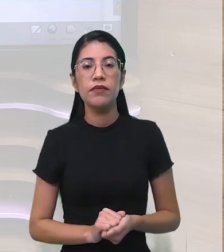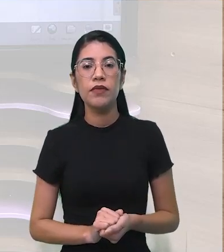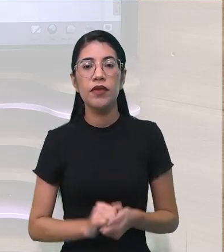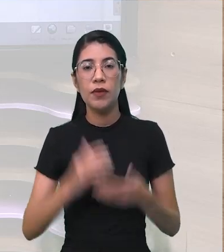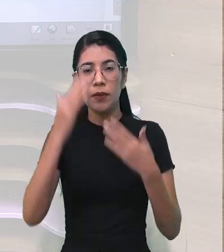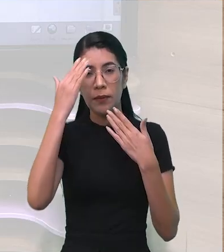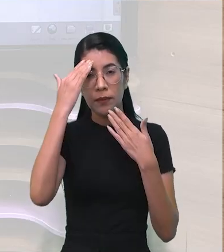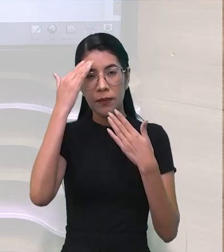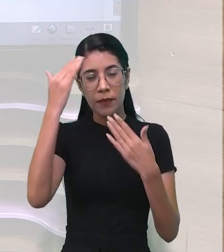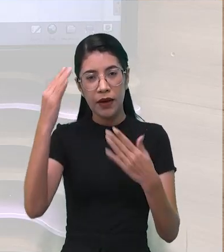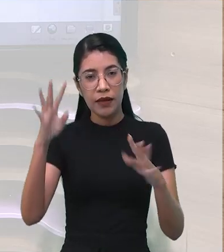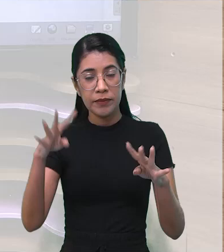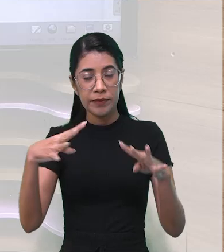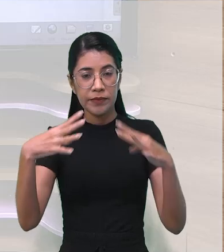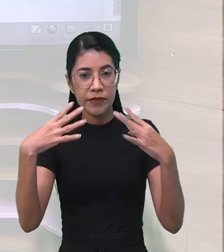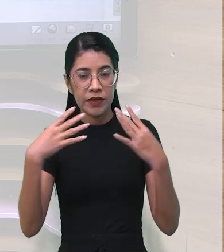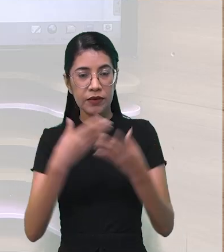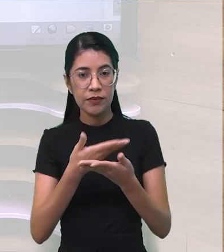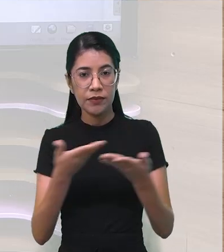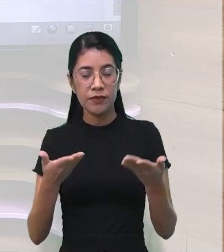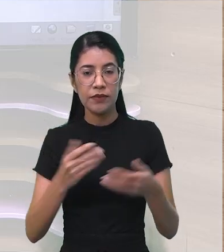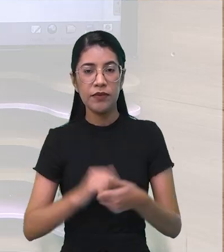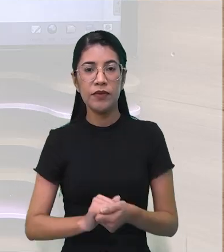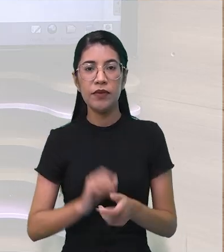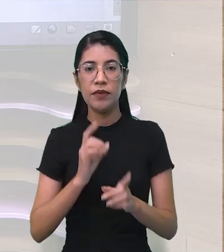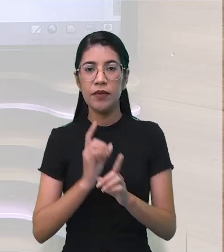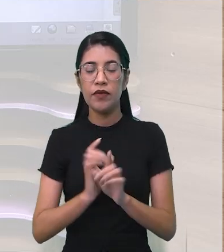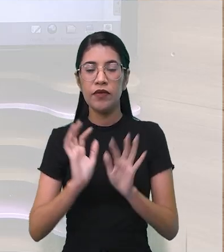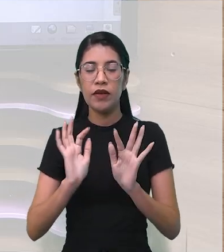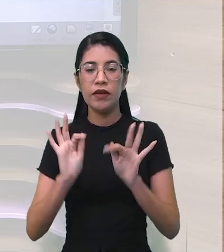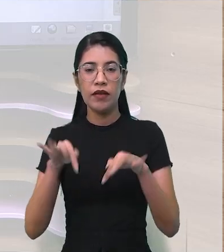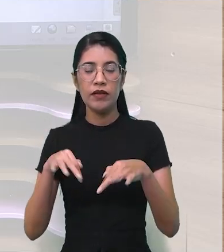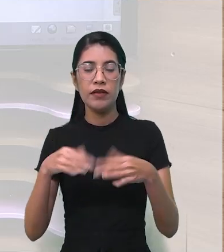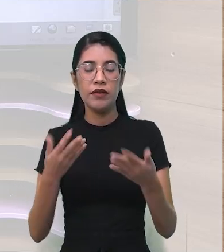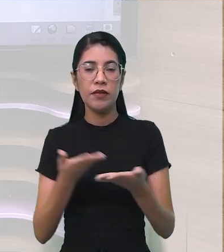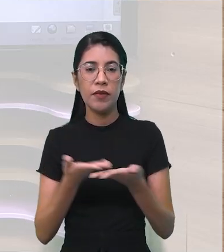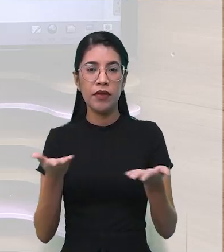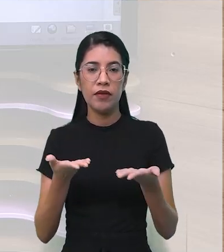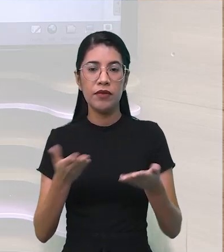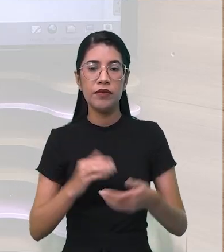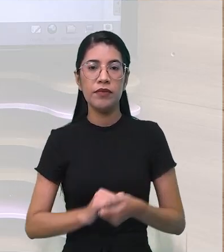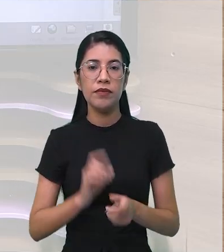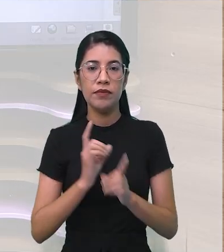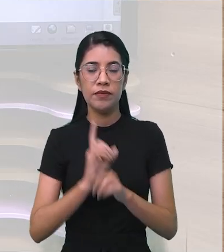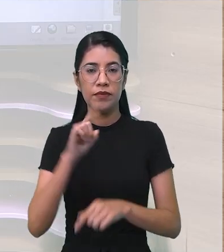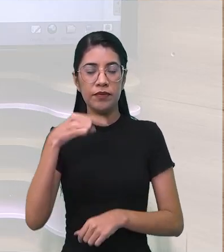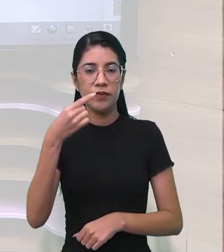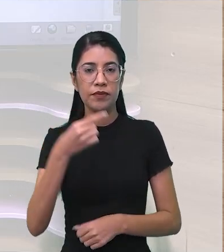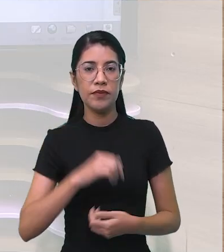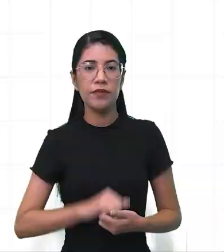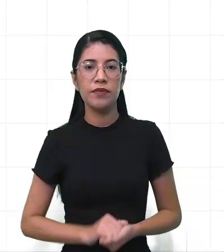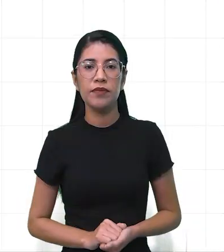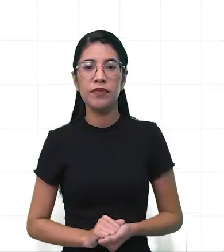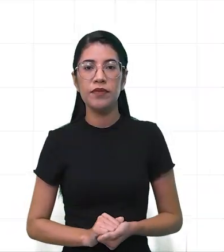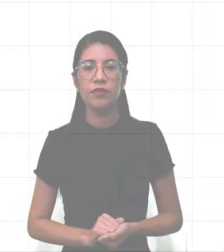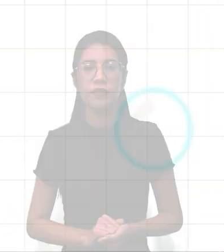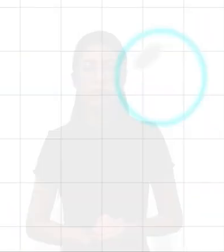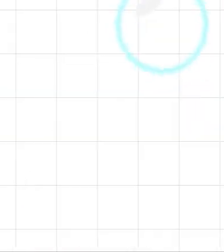Então, eu agradeço muito a atenção de todos vocês e nós vamos finalizar a nossa aula por aqui. Até uma próxima!